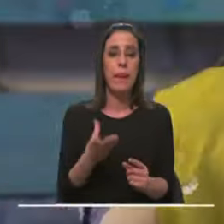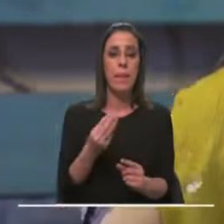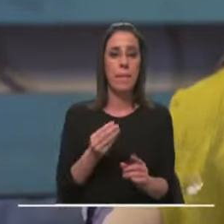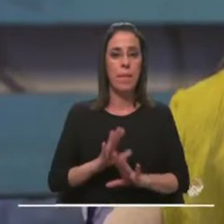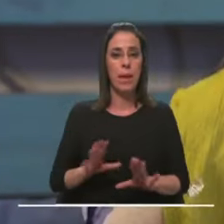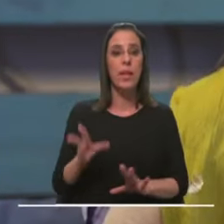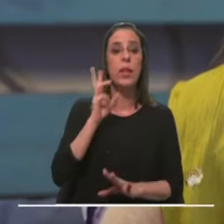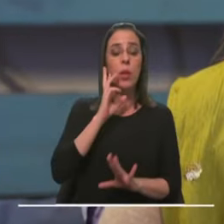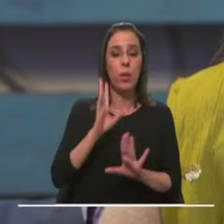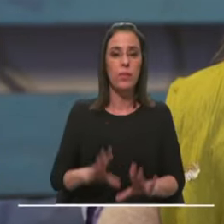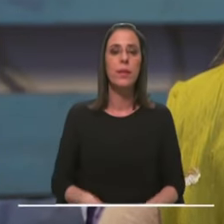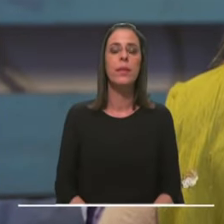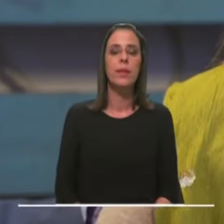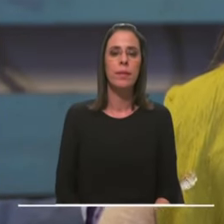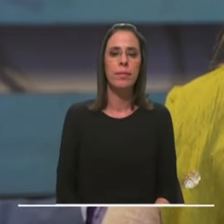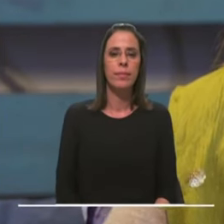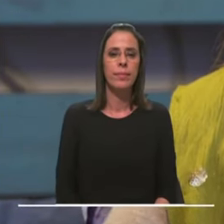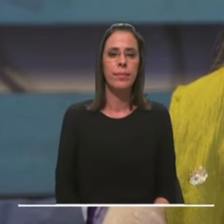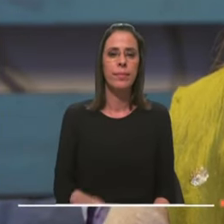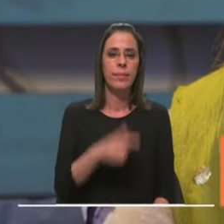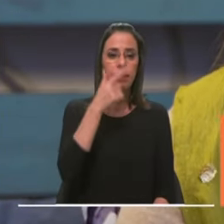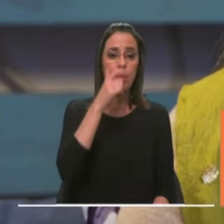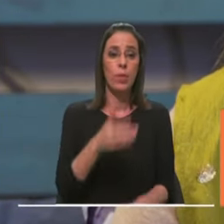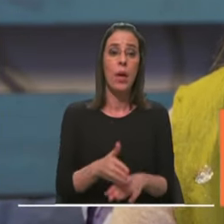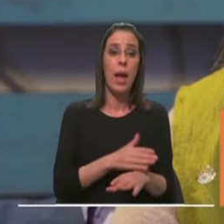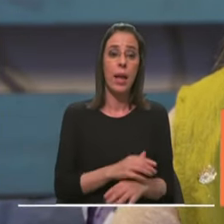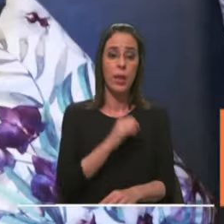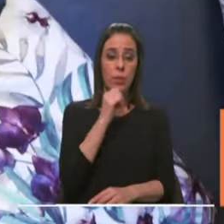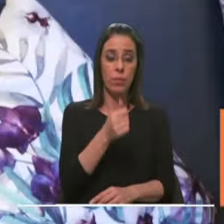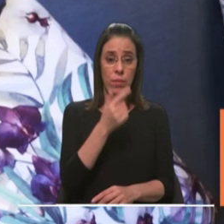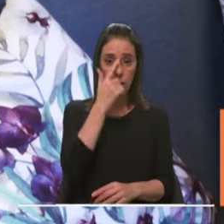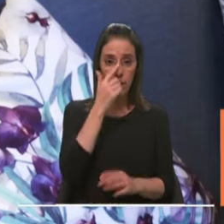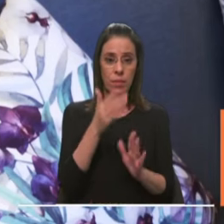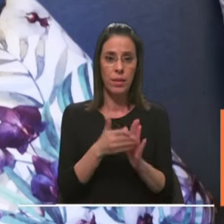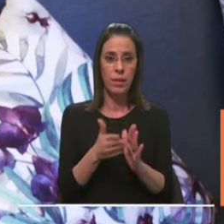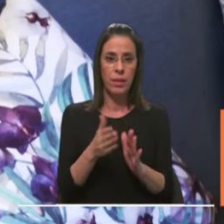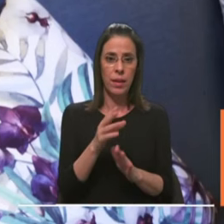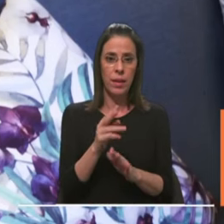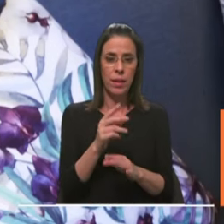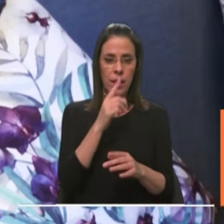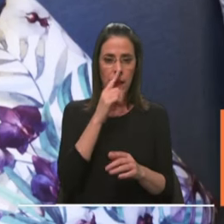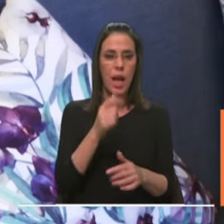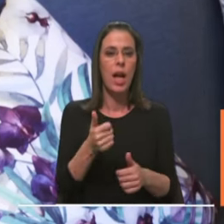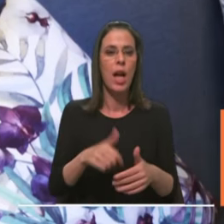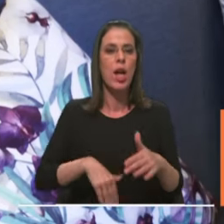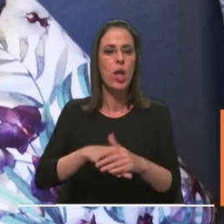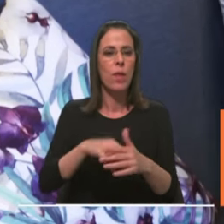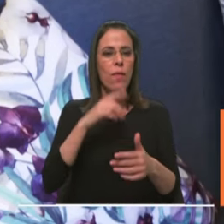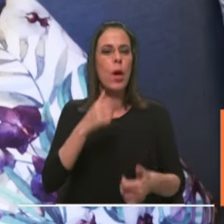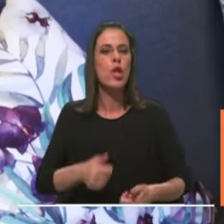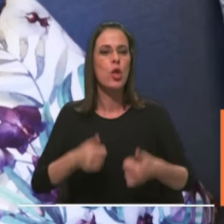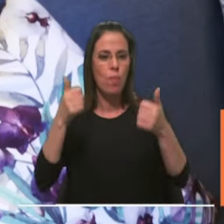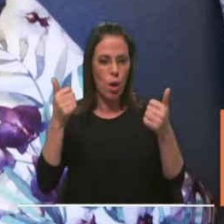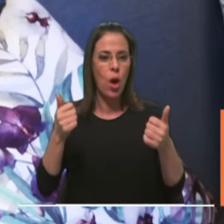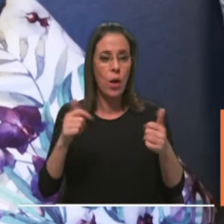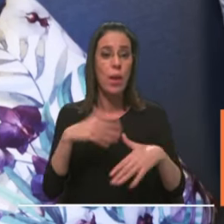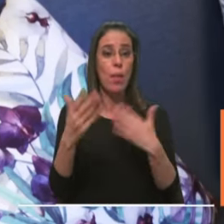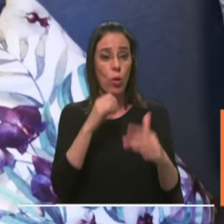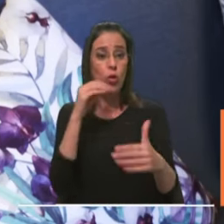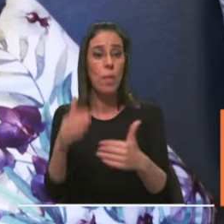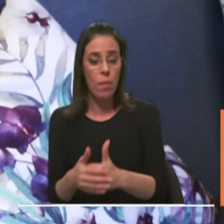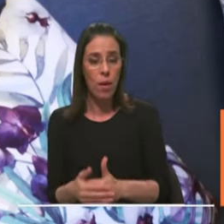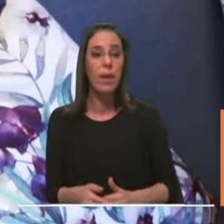medo de ouvi-los e acontecia era que a pessoa Antes de Partir ali o ali aqueles horas que se fala à melhoras ai ficou melhor e depois a pessoa acaba por